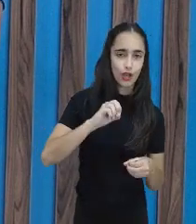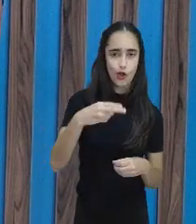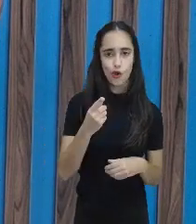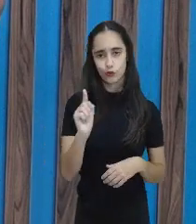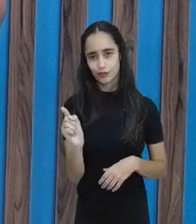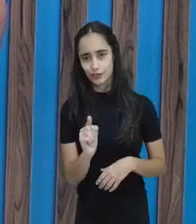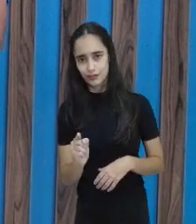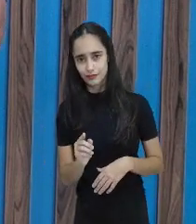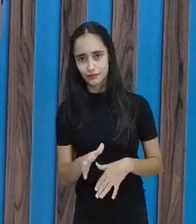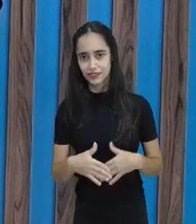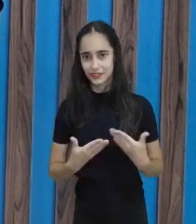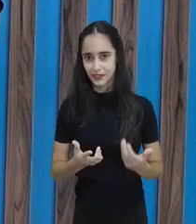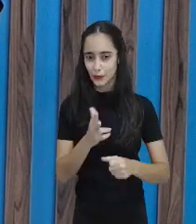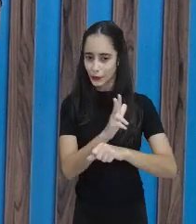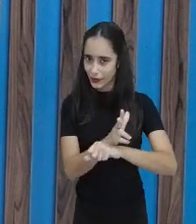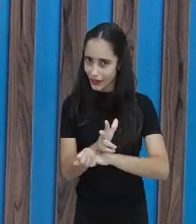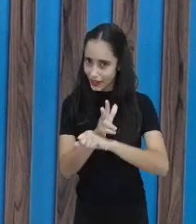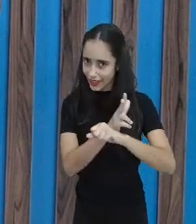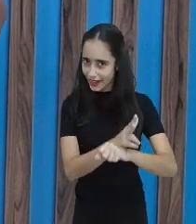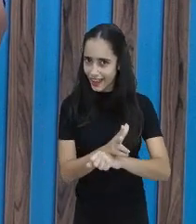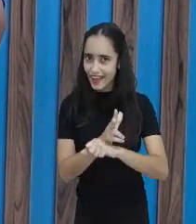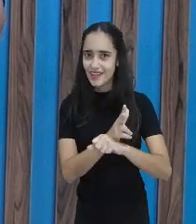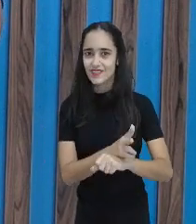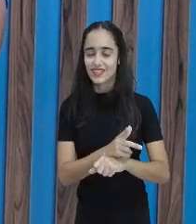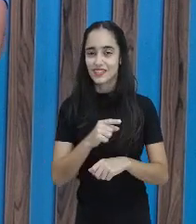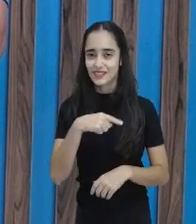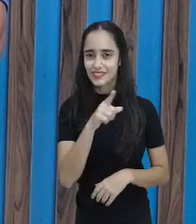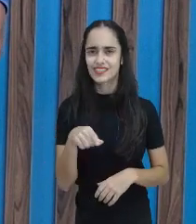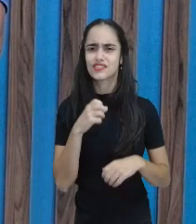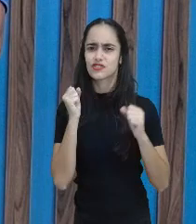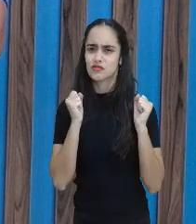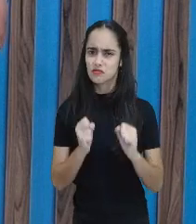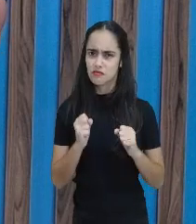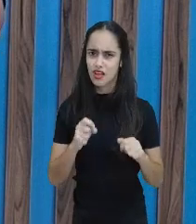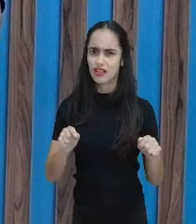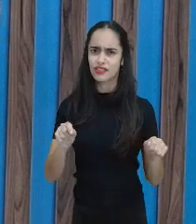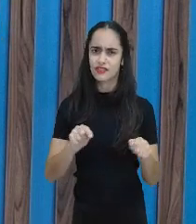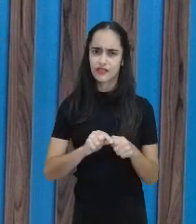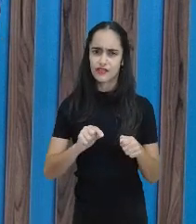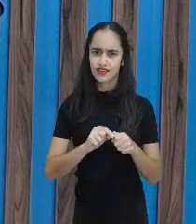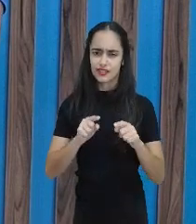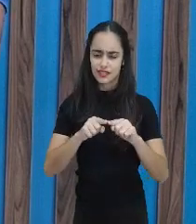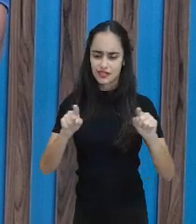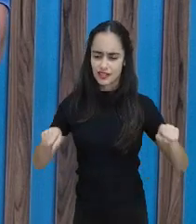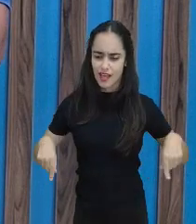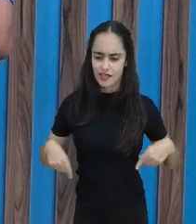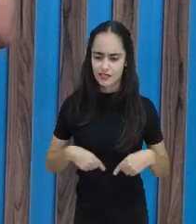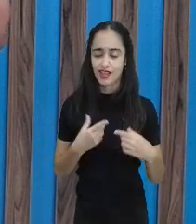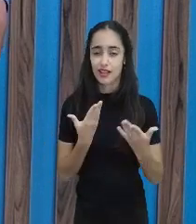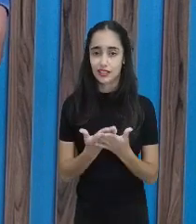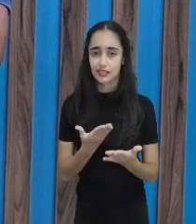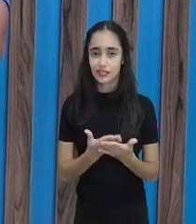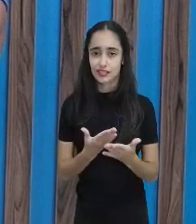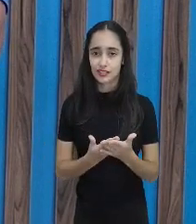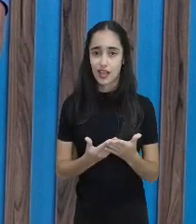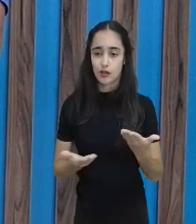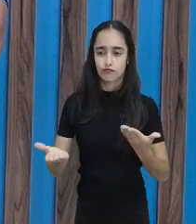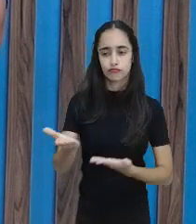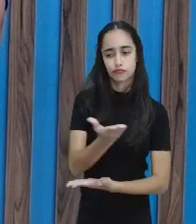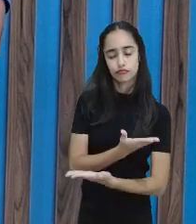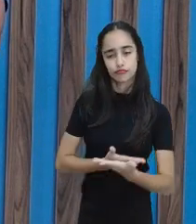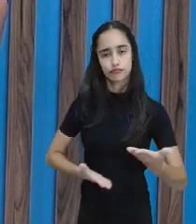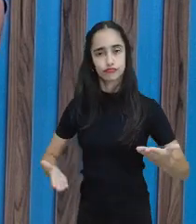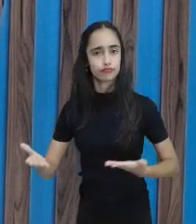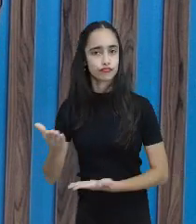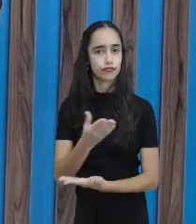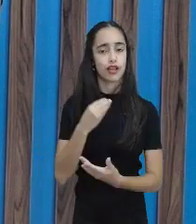certo? Grava esse vídeo e vocês podem fazer aí na sala de vocês uma troca de experiência do que vocês fizeram. E